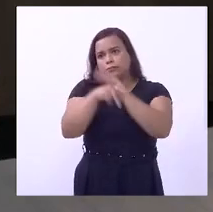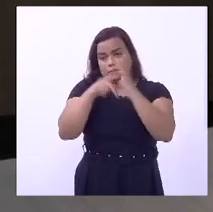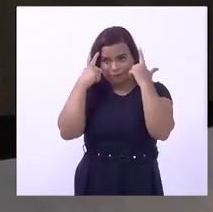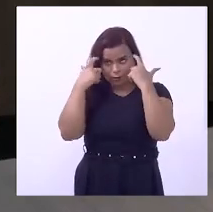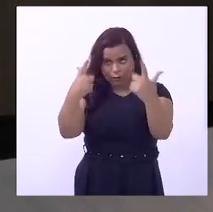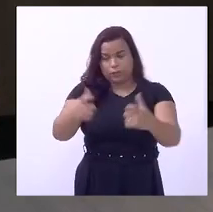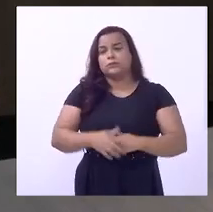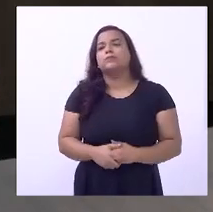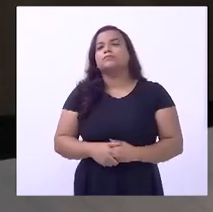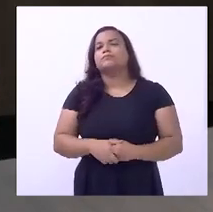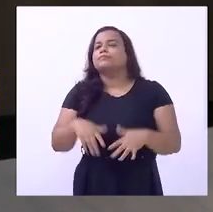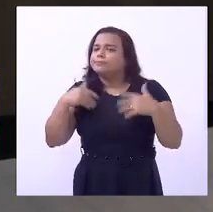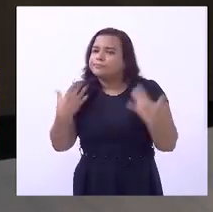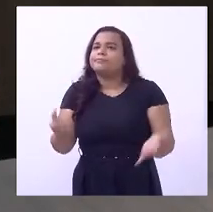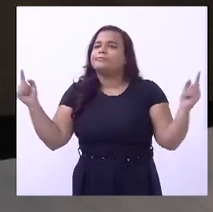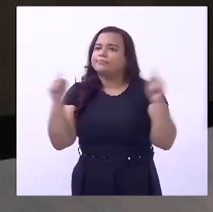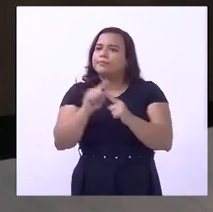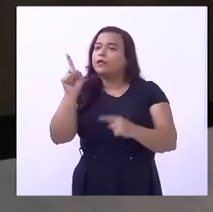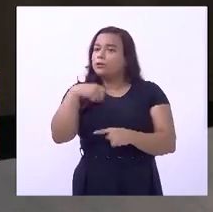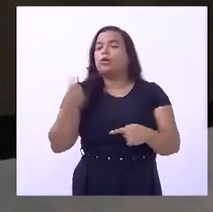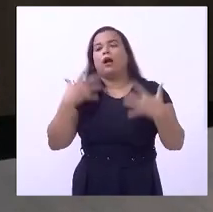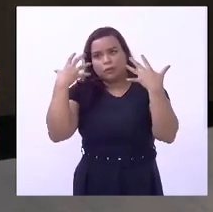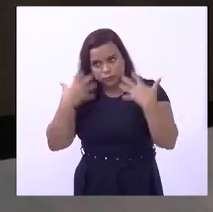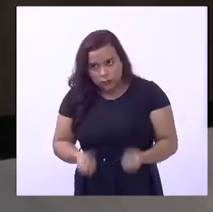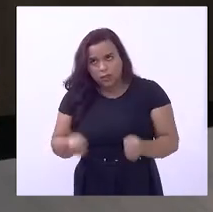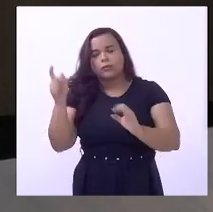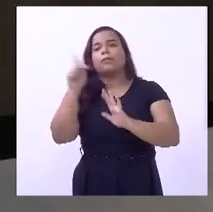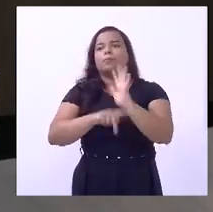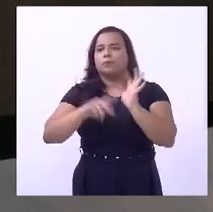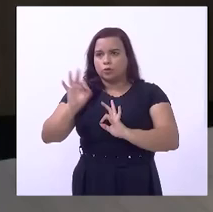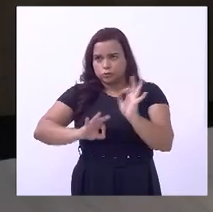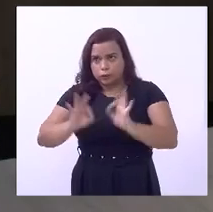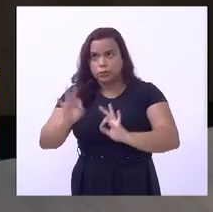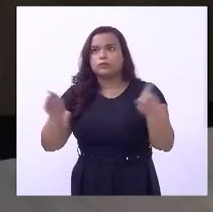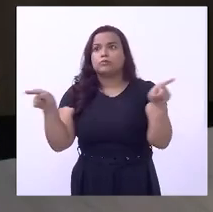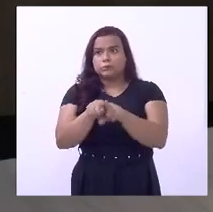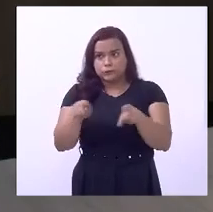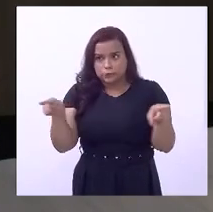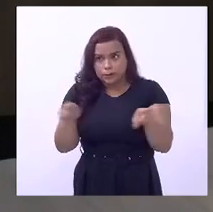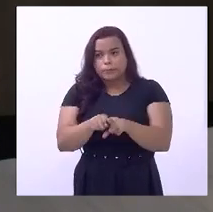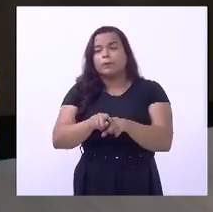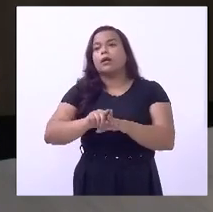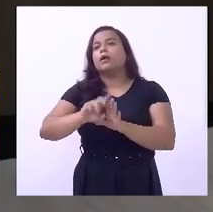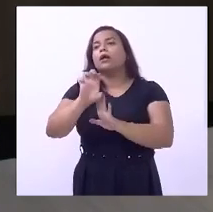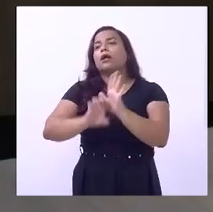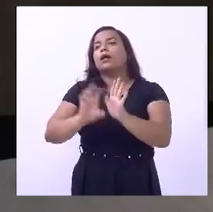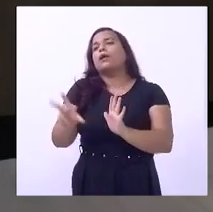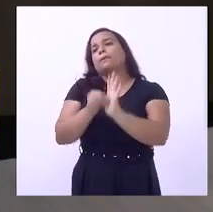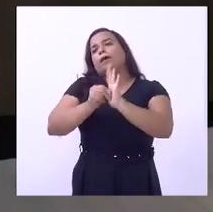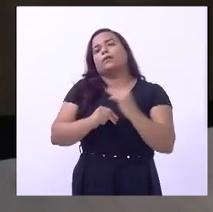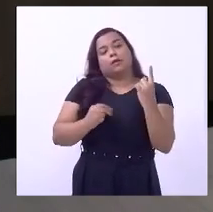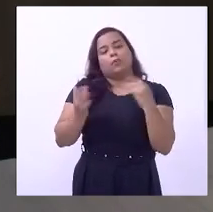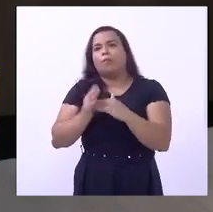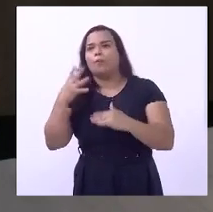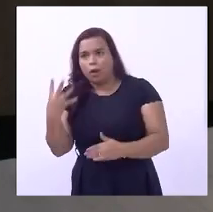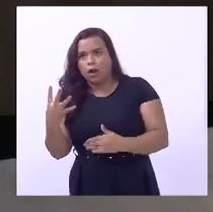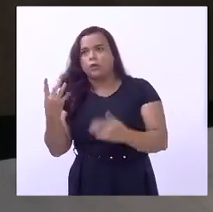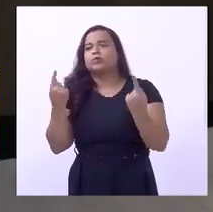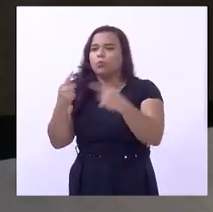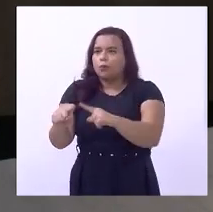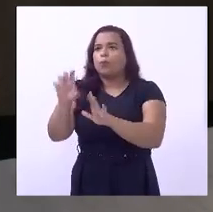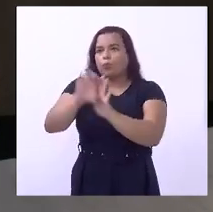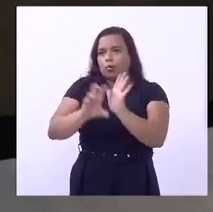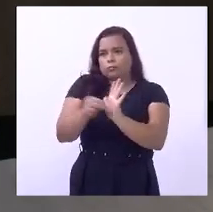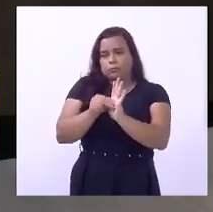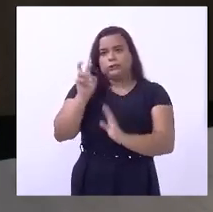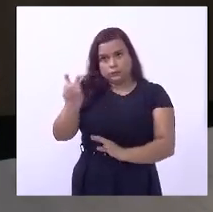violência. Então, nesse sentido, somos favoráveis ao projeto, favorável à emenda de 1 a 4 e contrário à emenda 5.